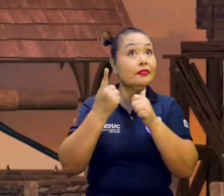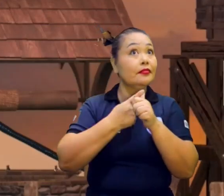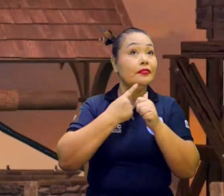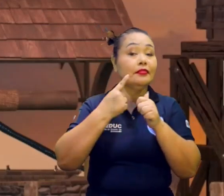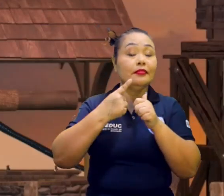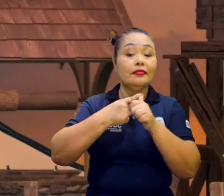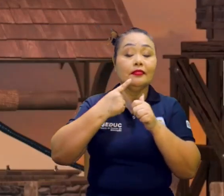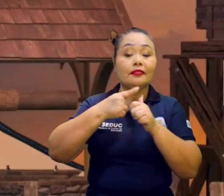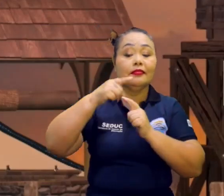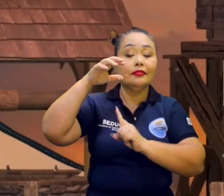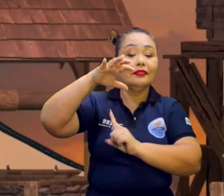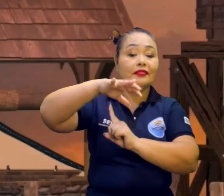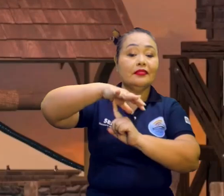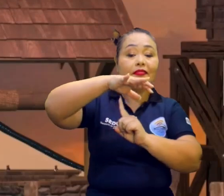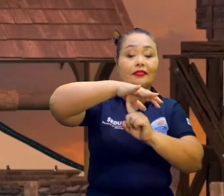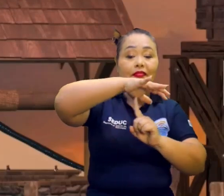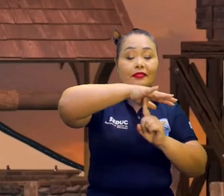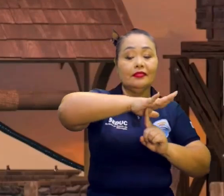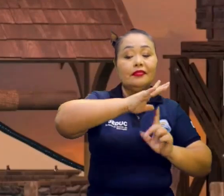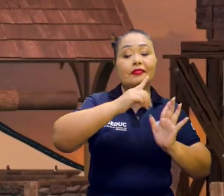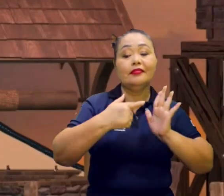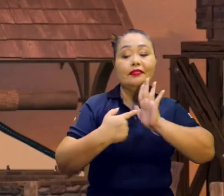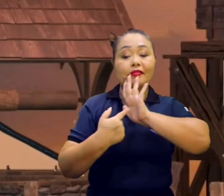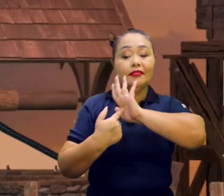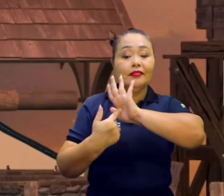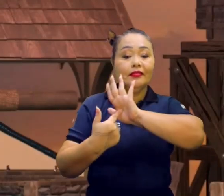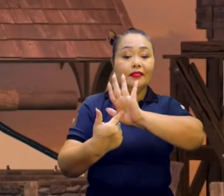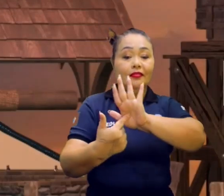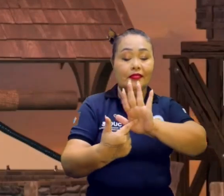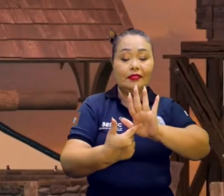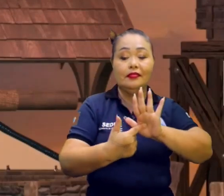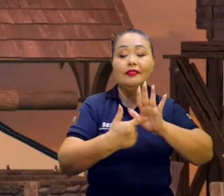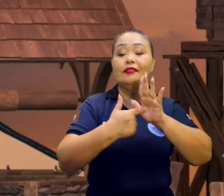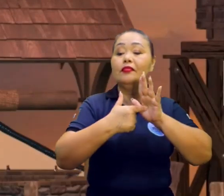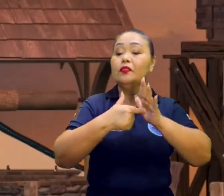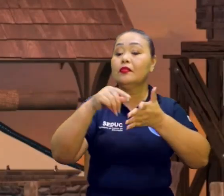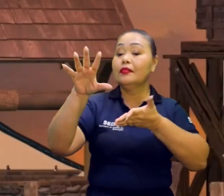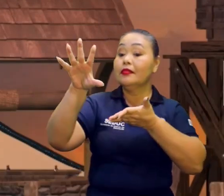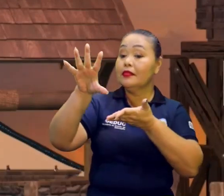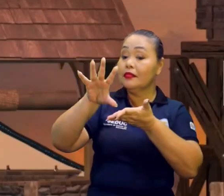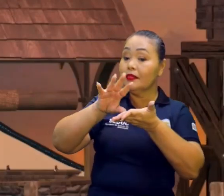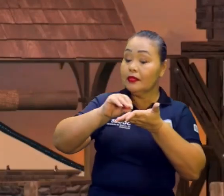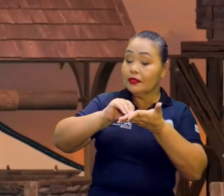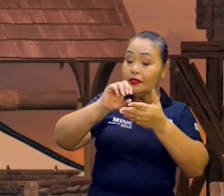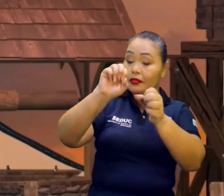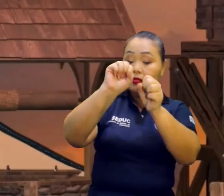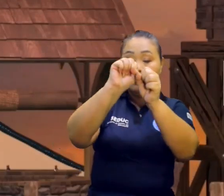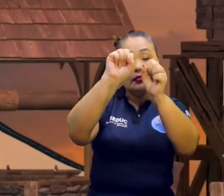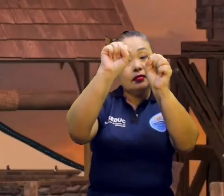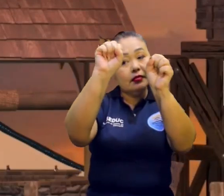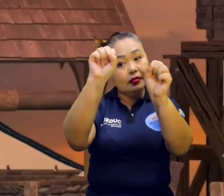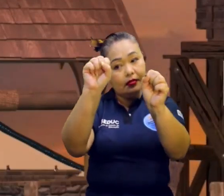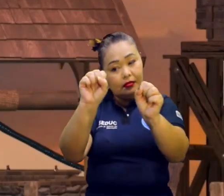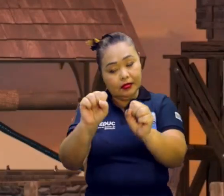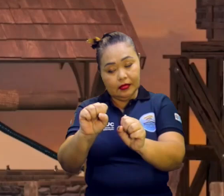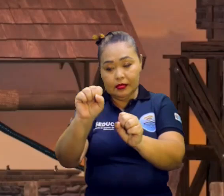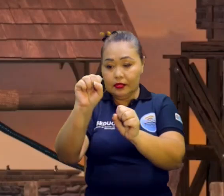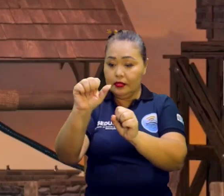dos modelos dos sistemas SAFs aí, com todas as culturas, com todas as frutíferas, com